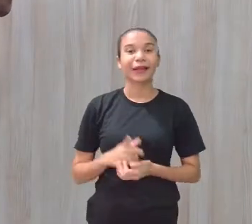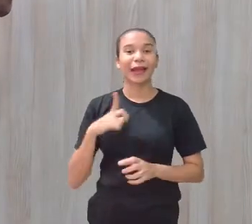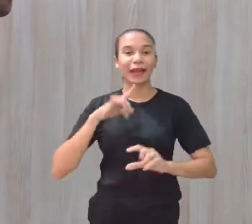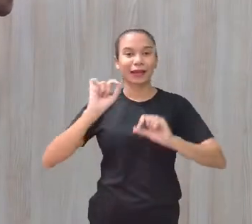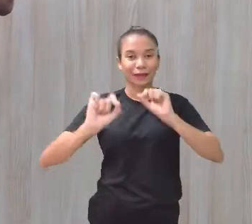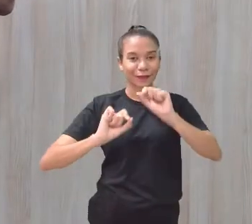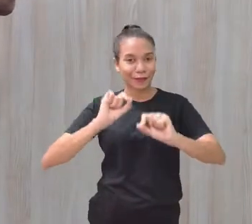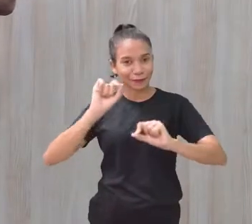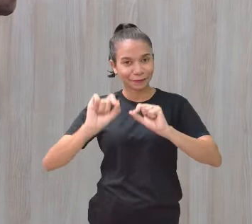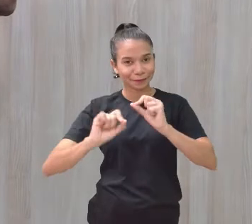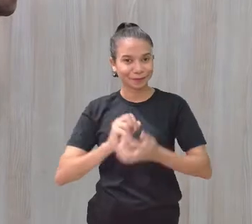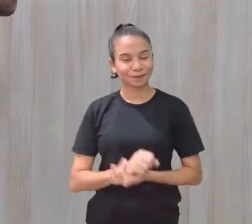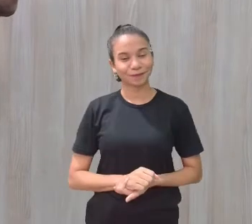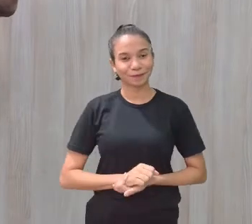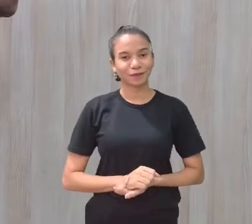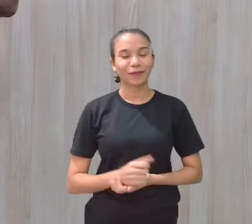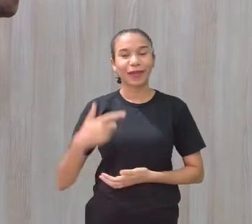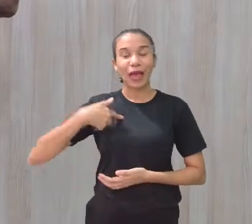nós temos?